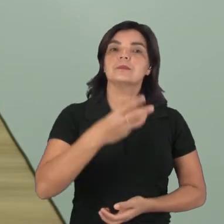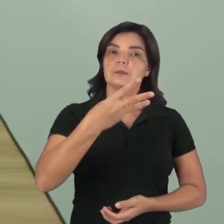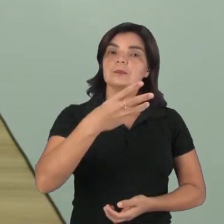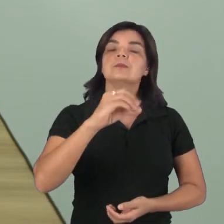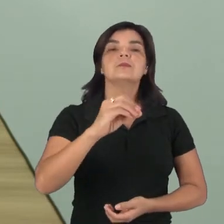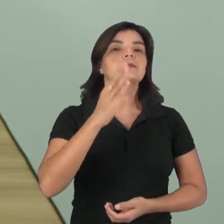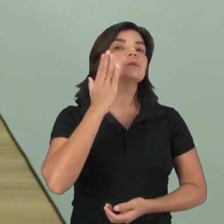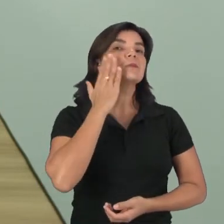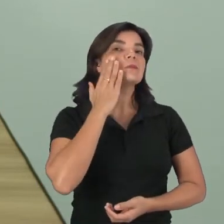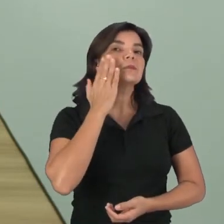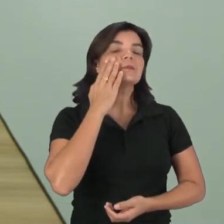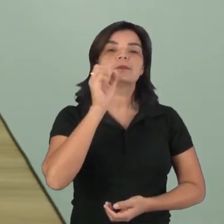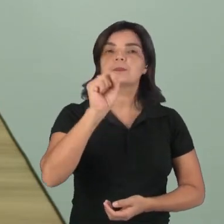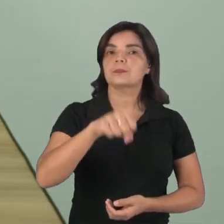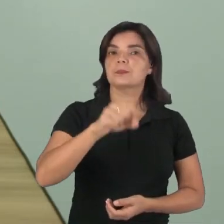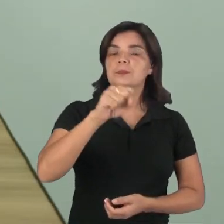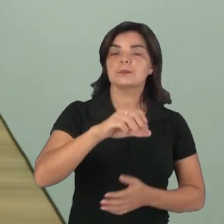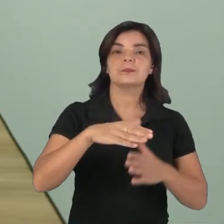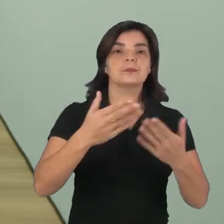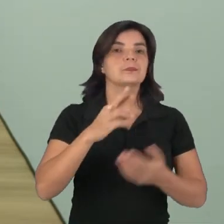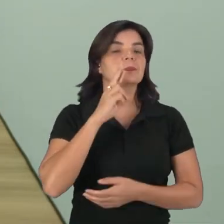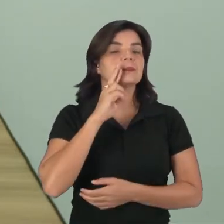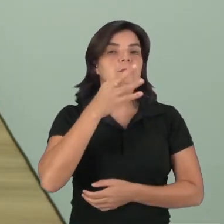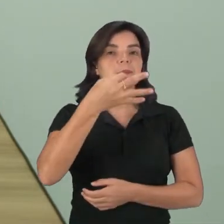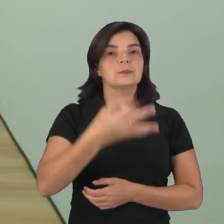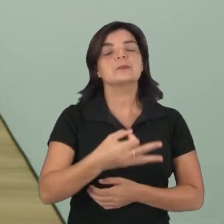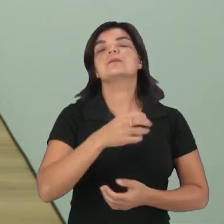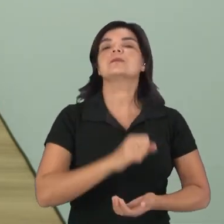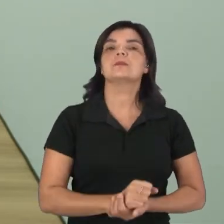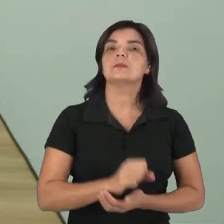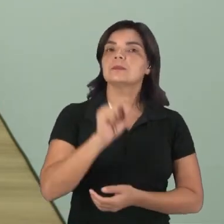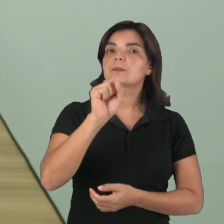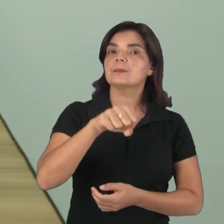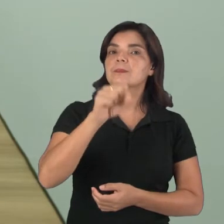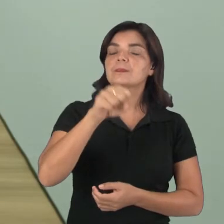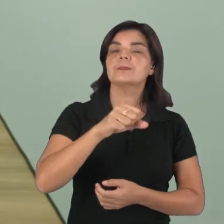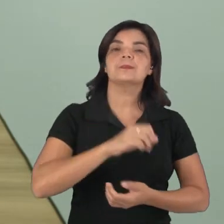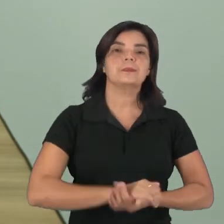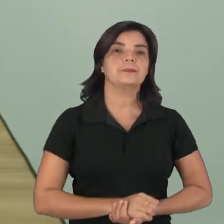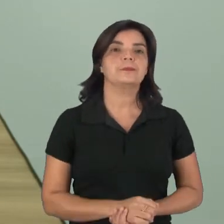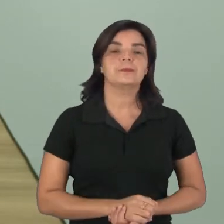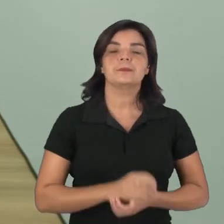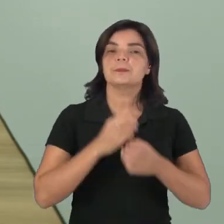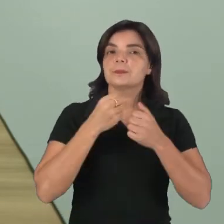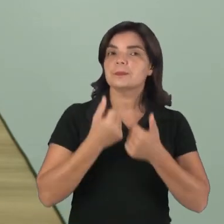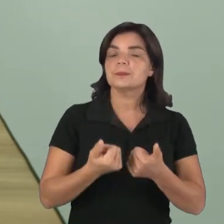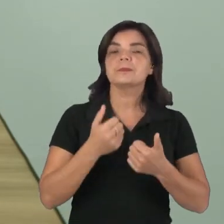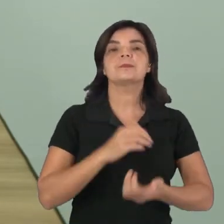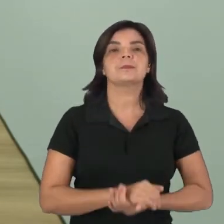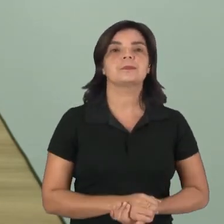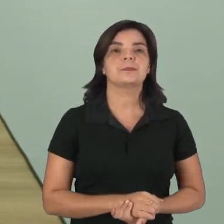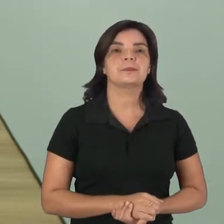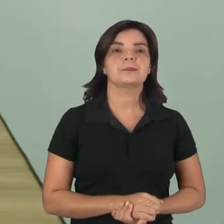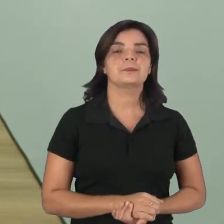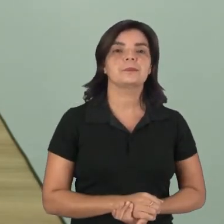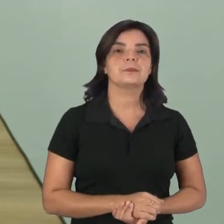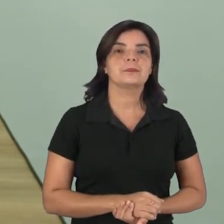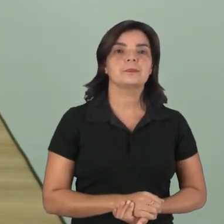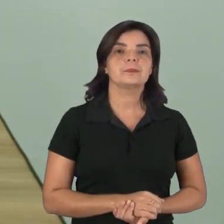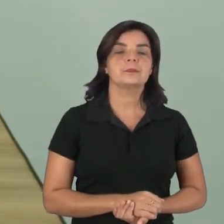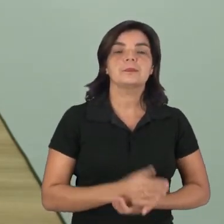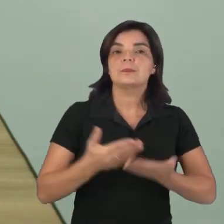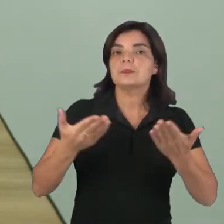tem 30 dias então a resposta é sim muito bem